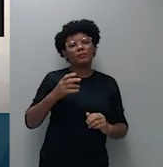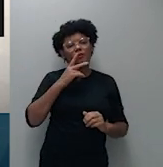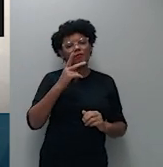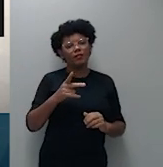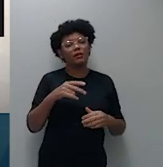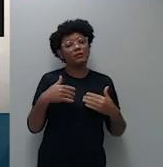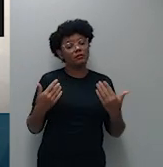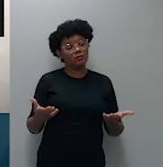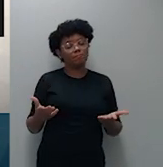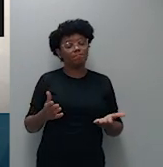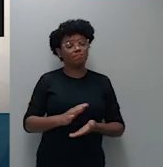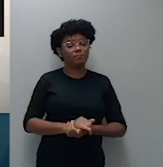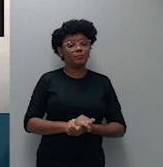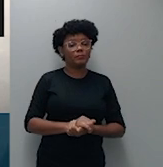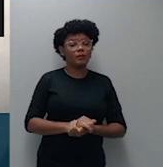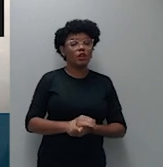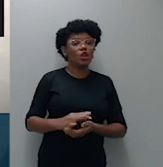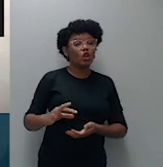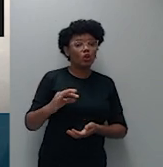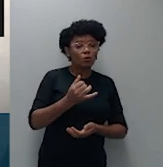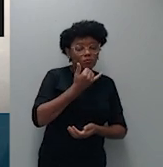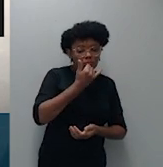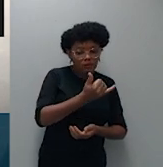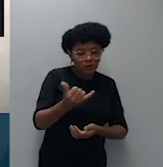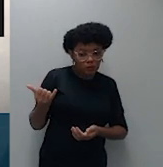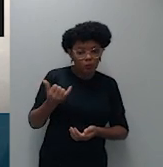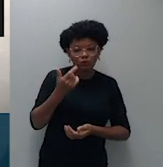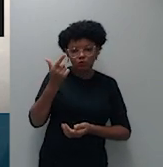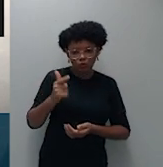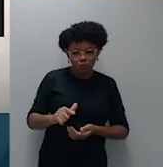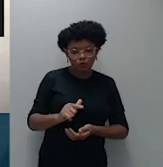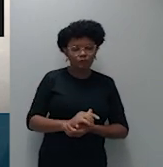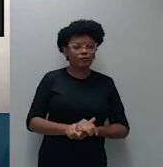com todas as gêmeas eu promovi aqui